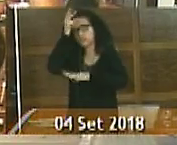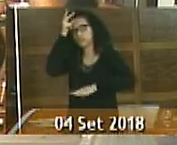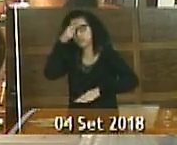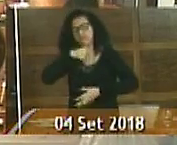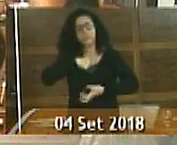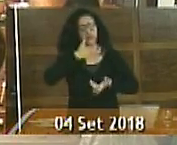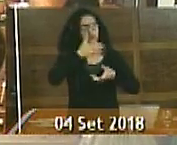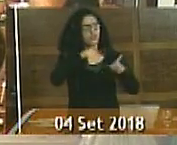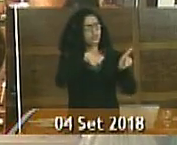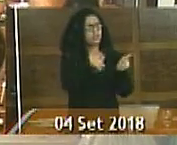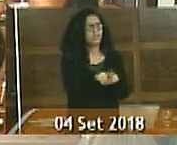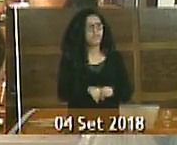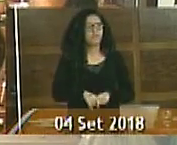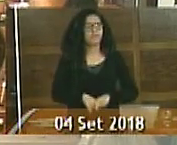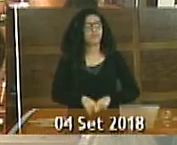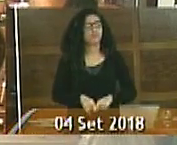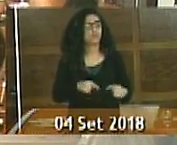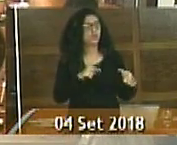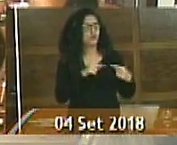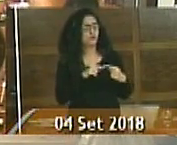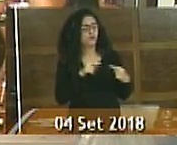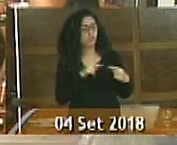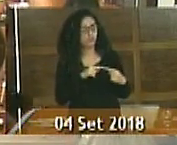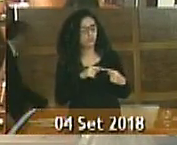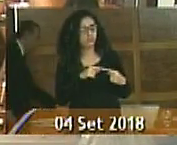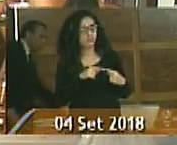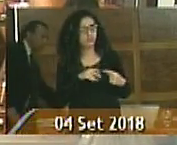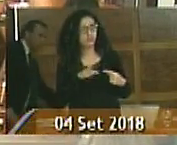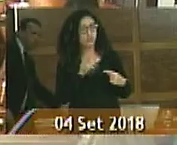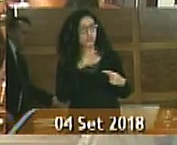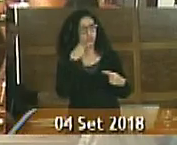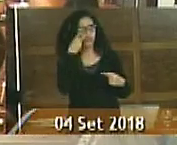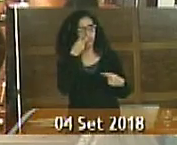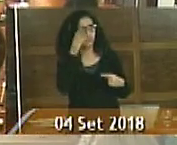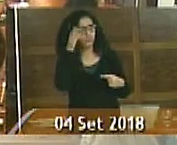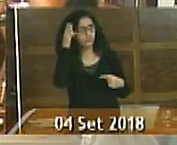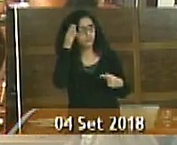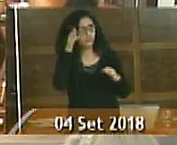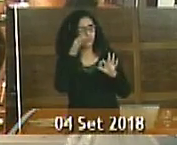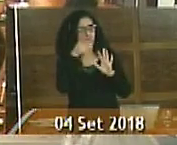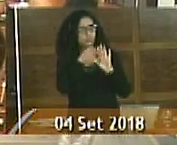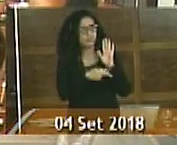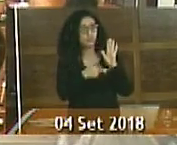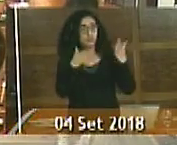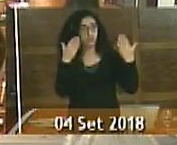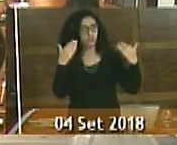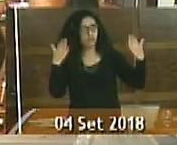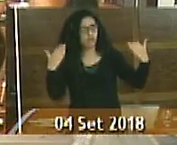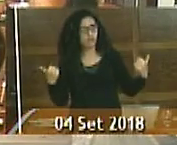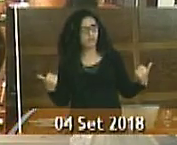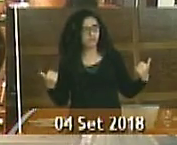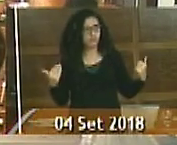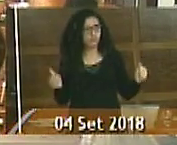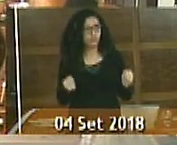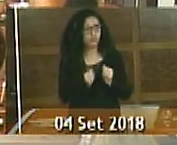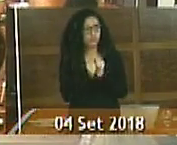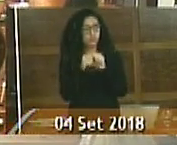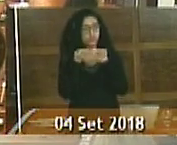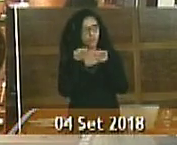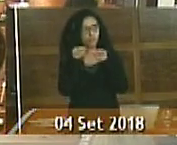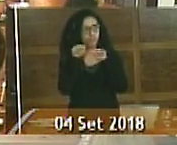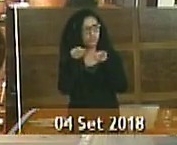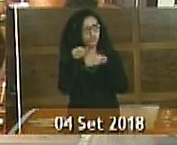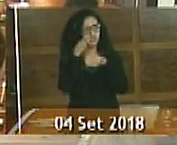aqui também corroborar com a ideia do vereador Claudinho, nesse projeto verão, né, junto com o trânsito aí, eu acho que